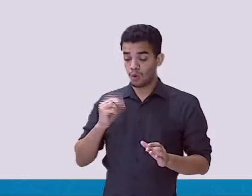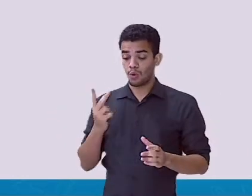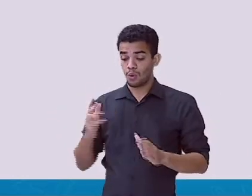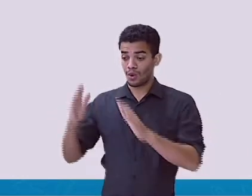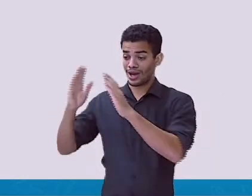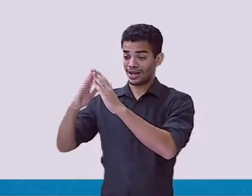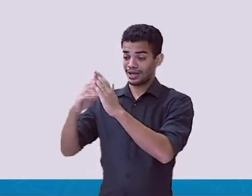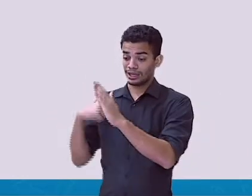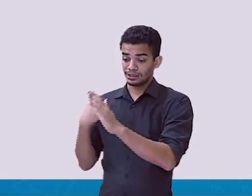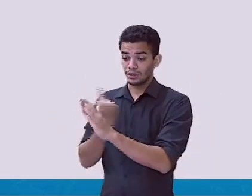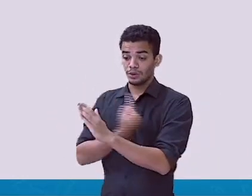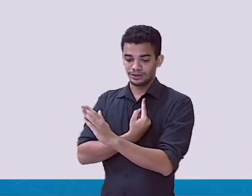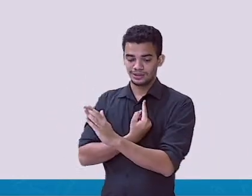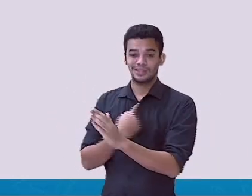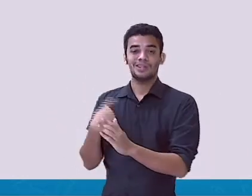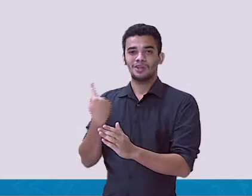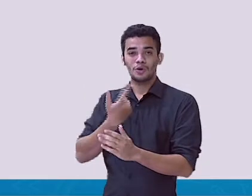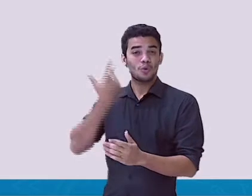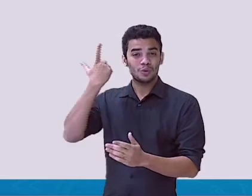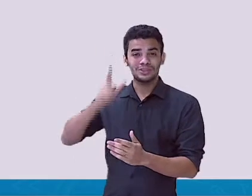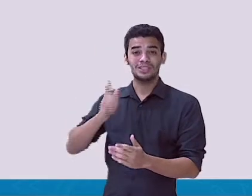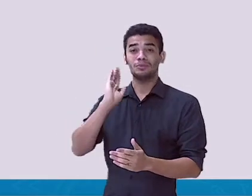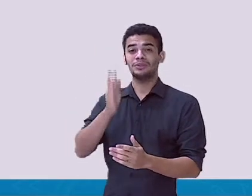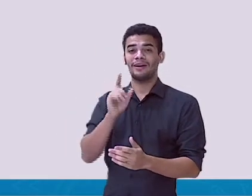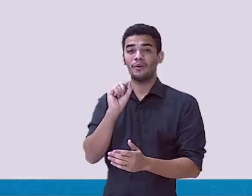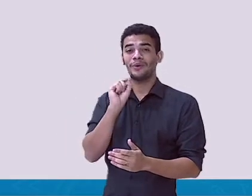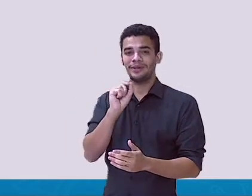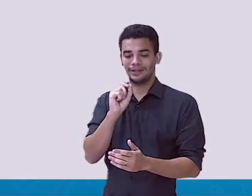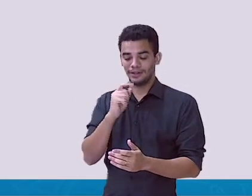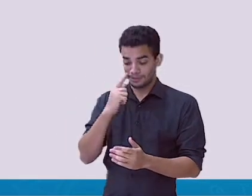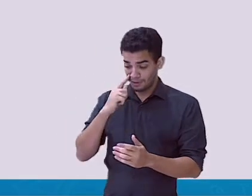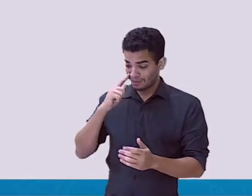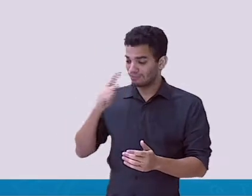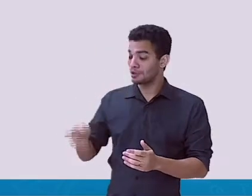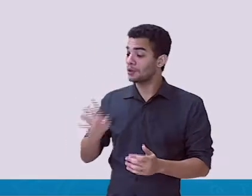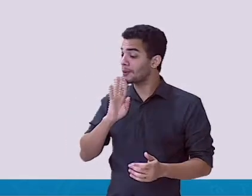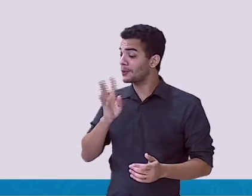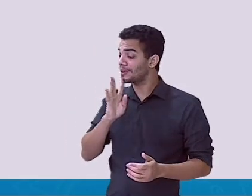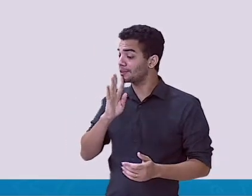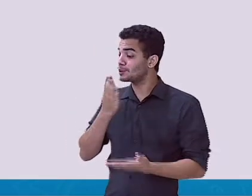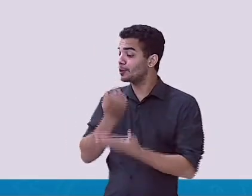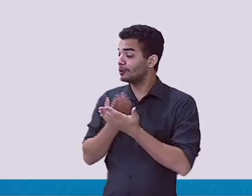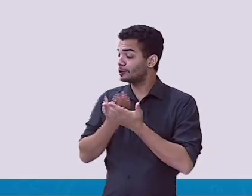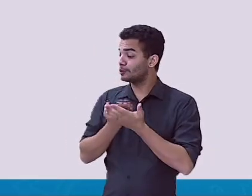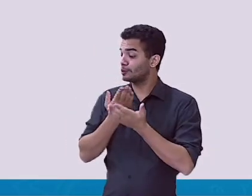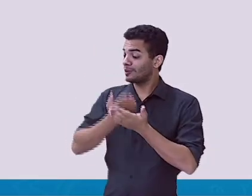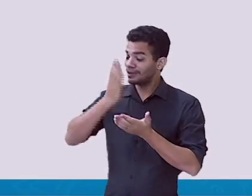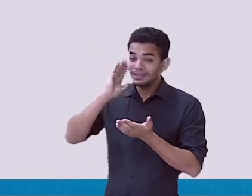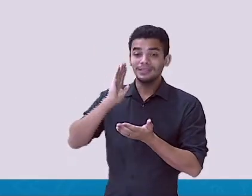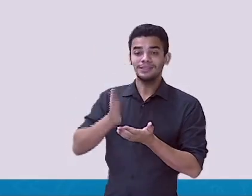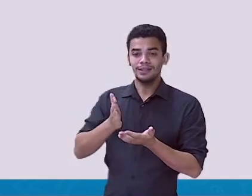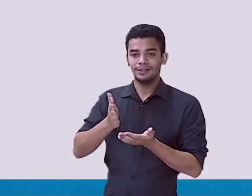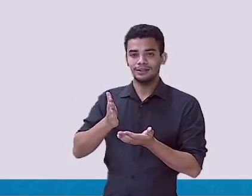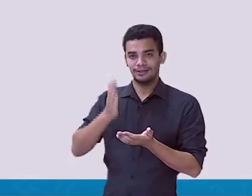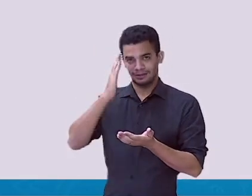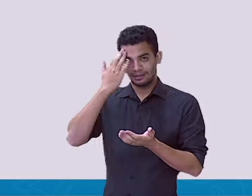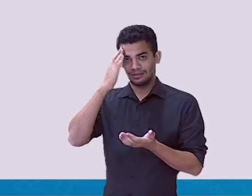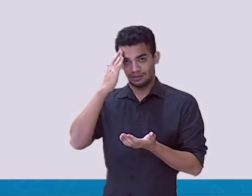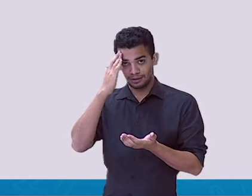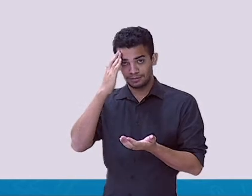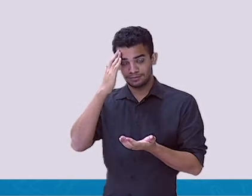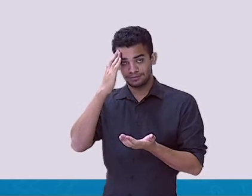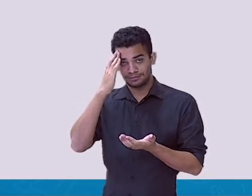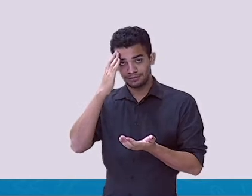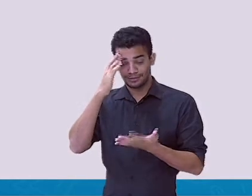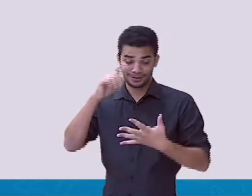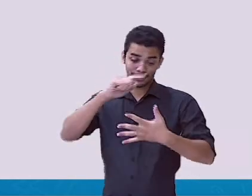dizer o que é. Então, nós temos caranguejos, lagostas, são espécies